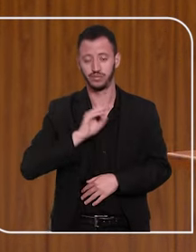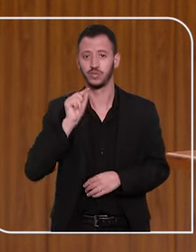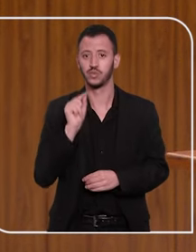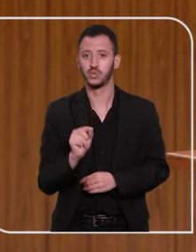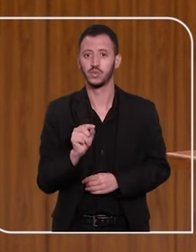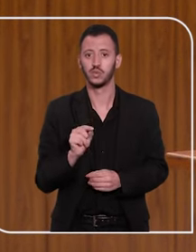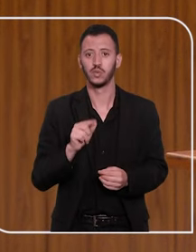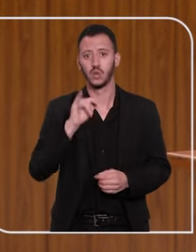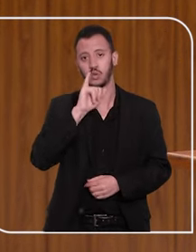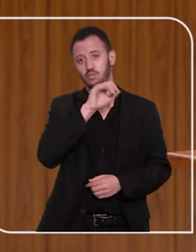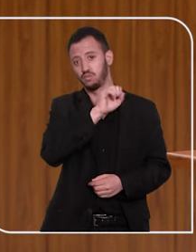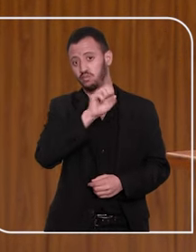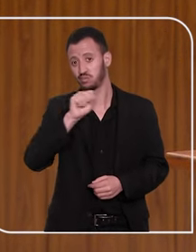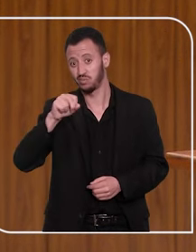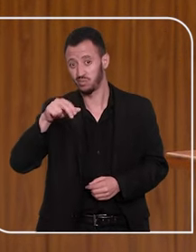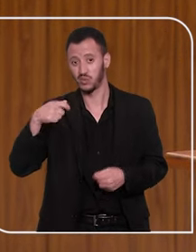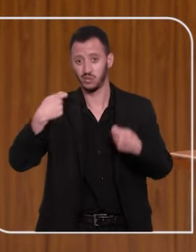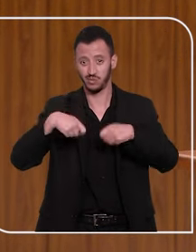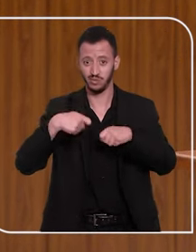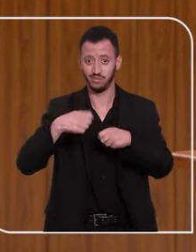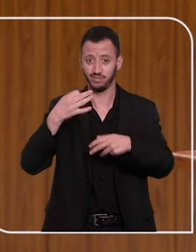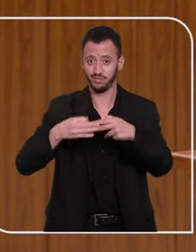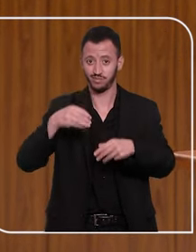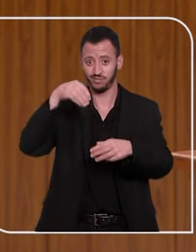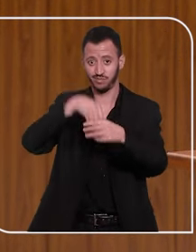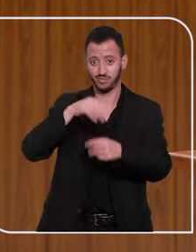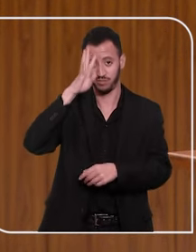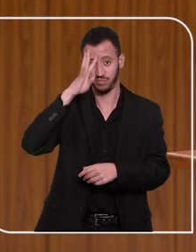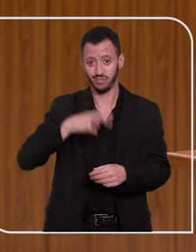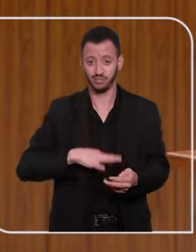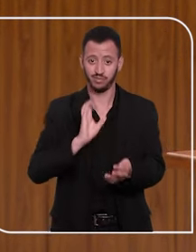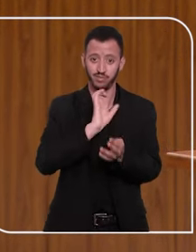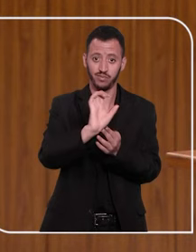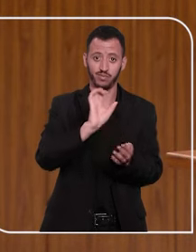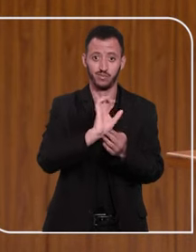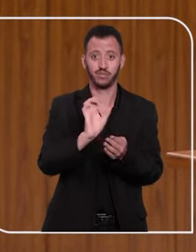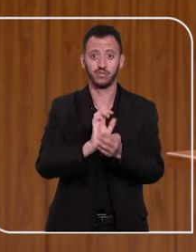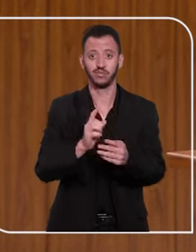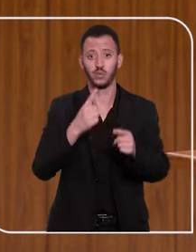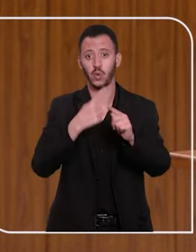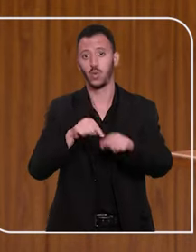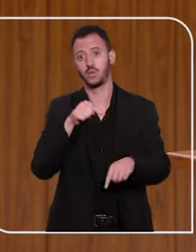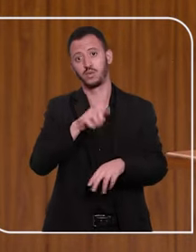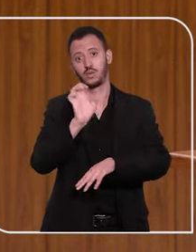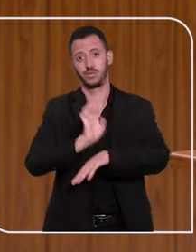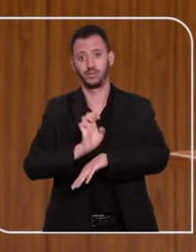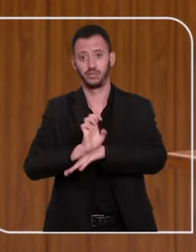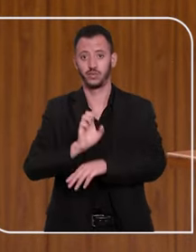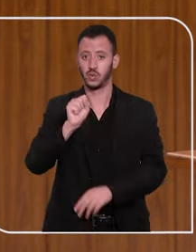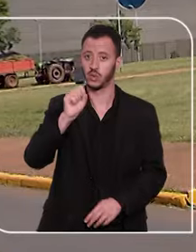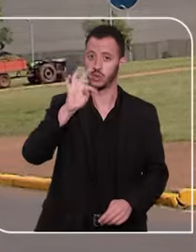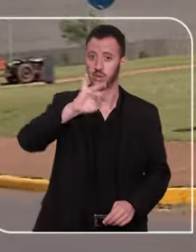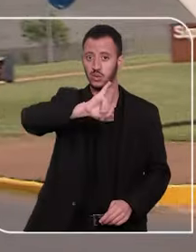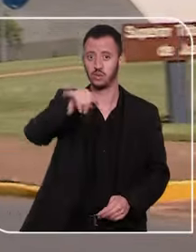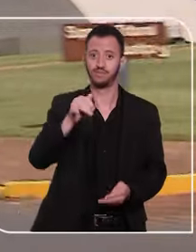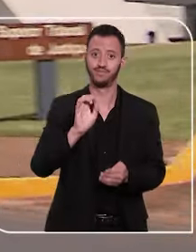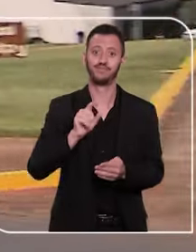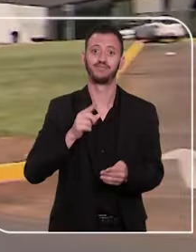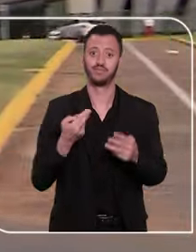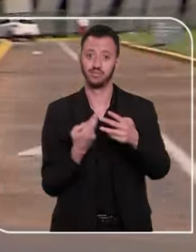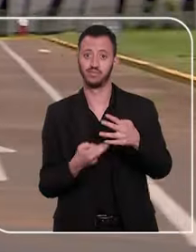segundo o acordon o INSS deveria ajuizar ação autônoma de ressarcimento contra o estado no